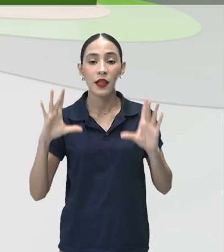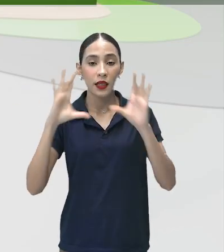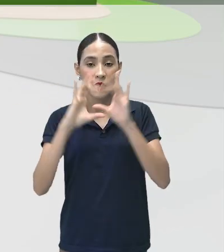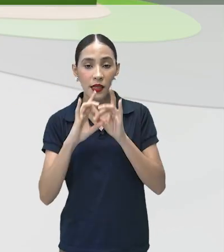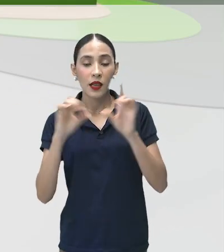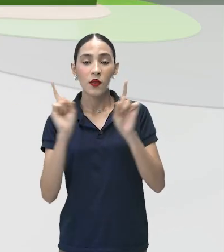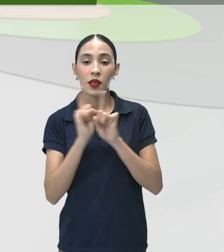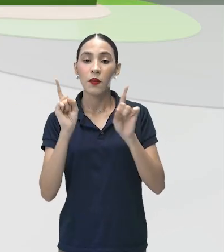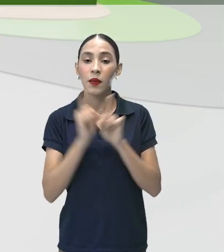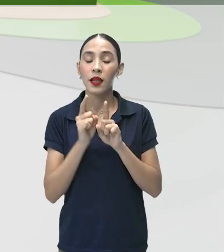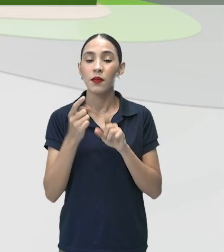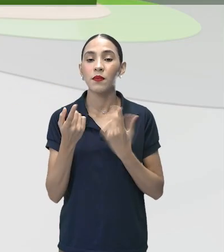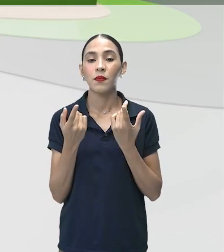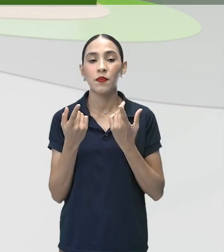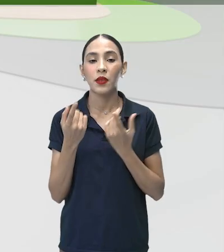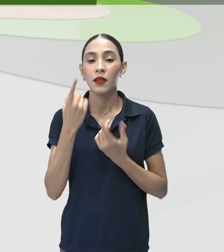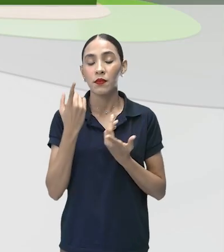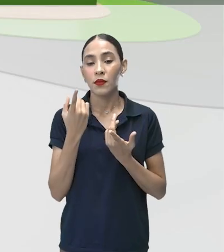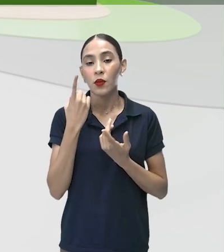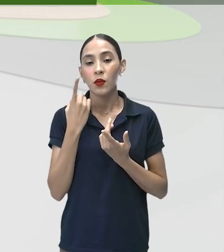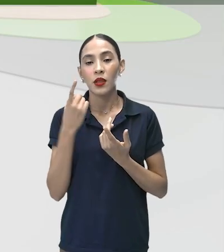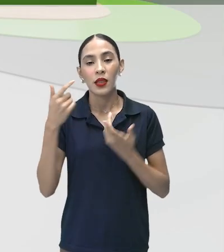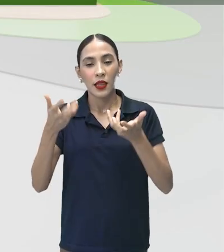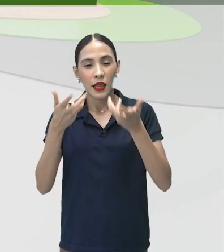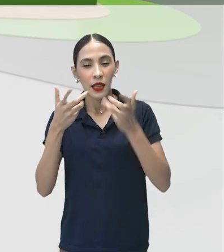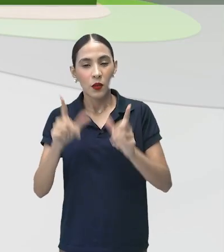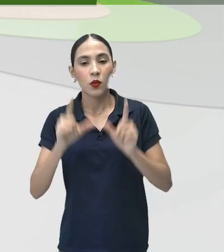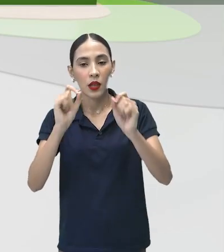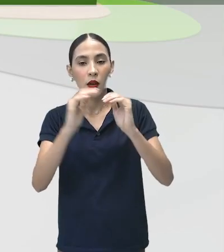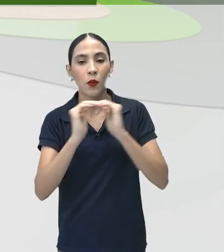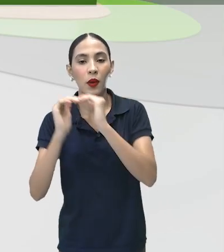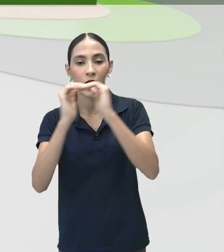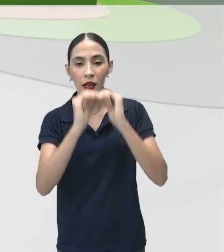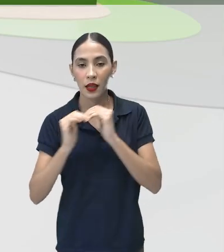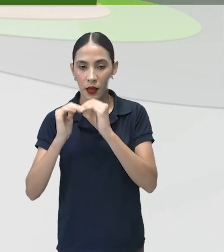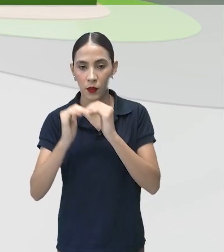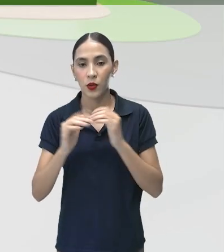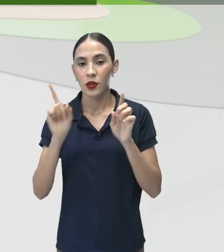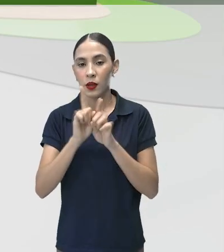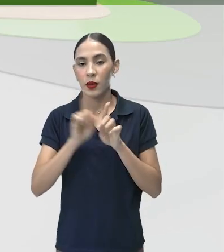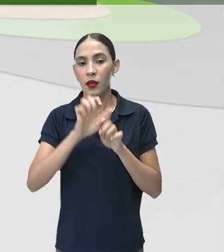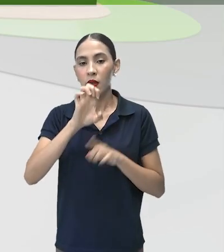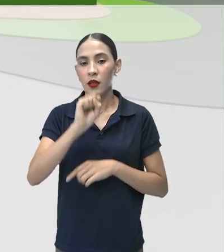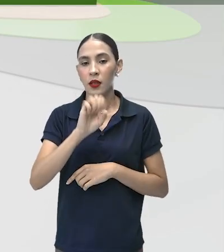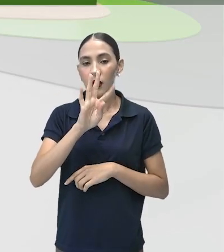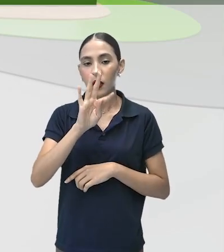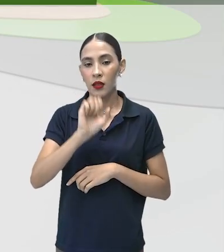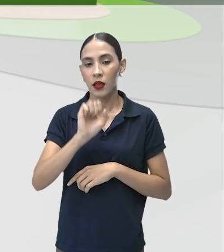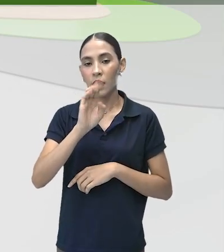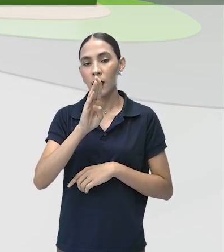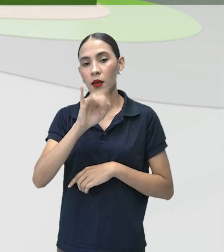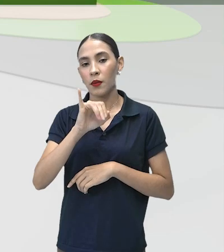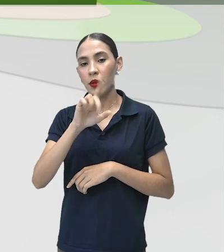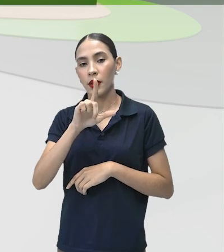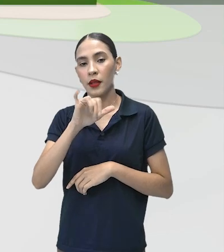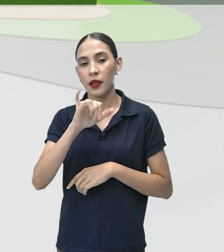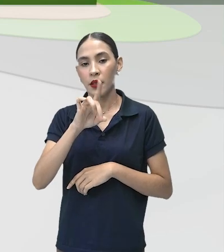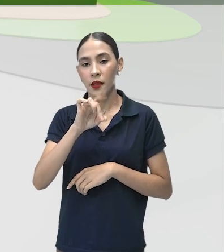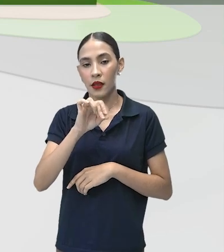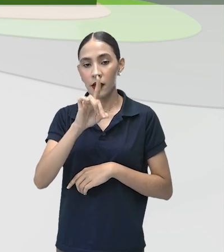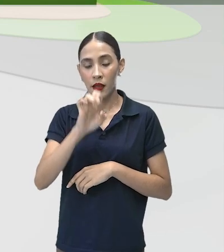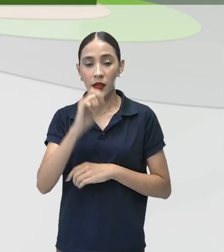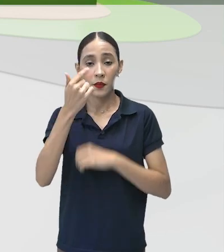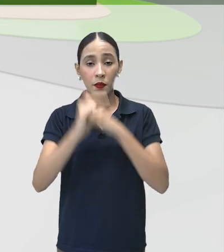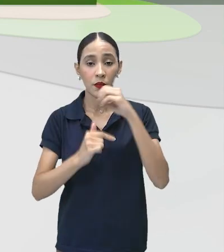ligação buscando então o equilíbrio, a estabilidade atômica. Ainda, com relação